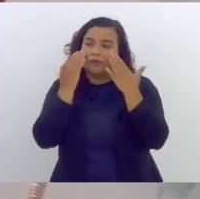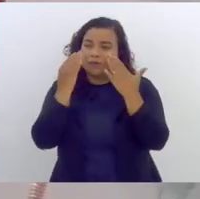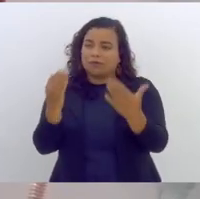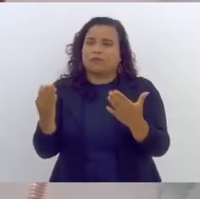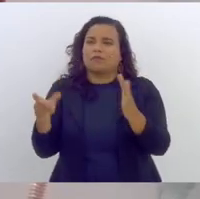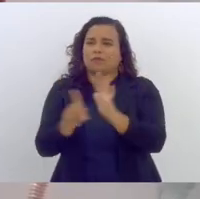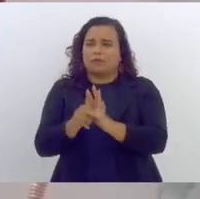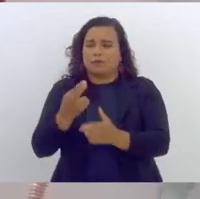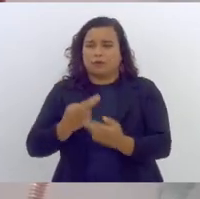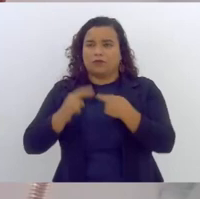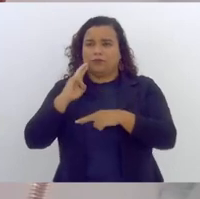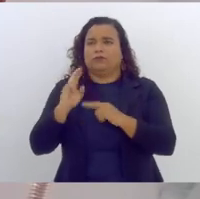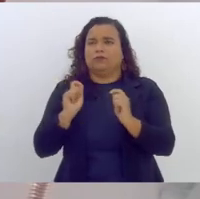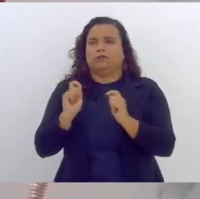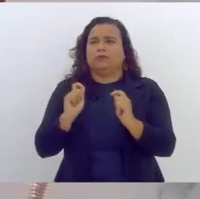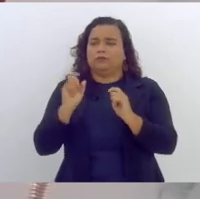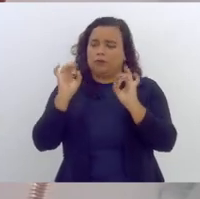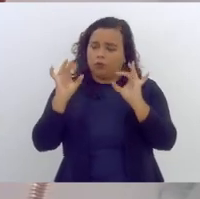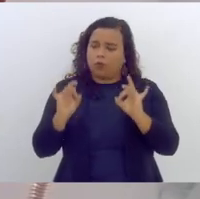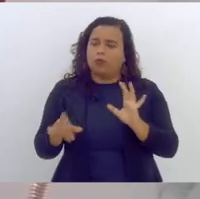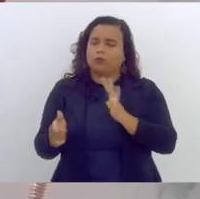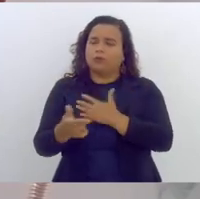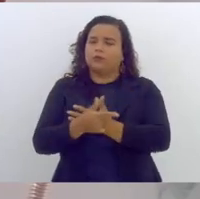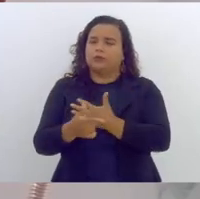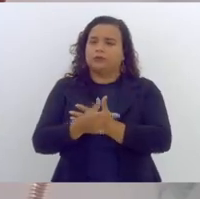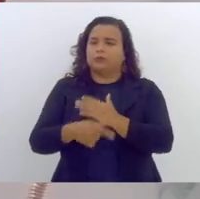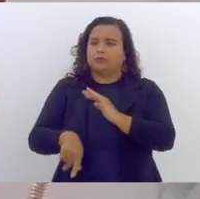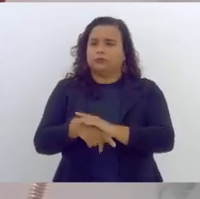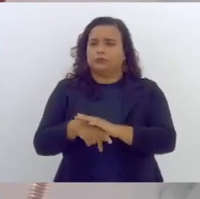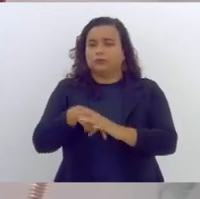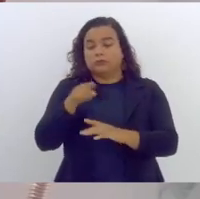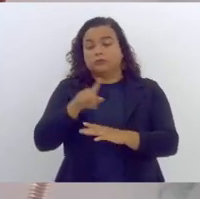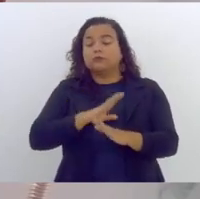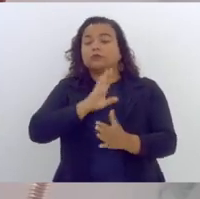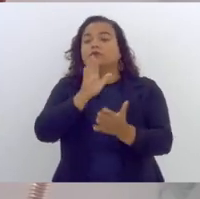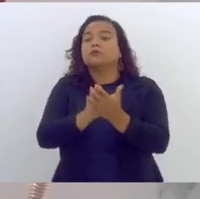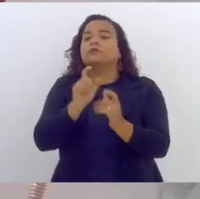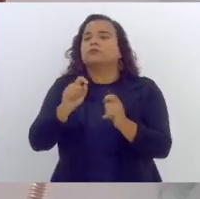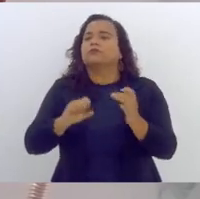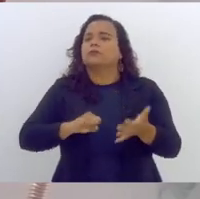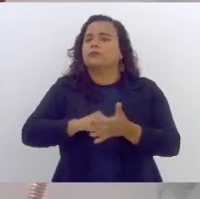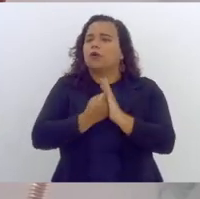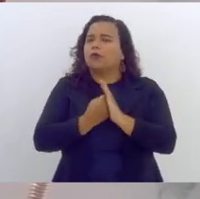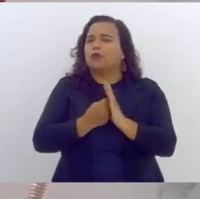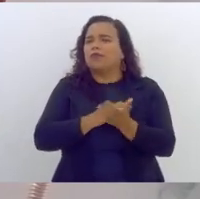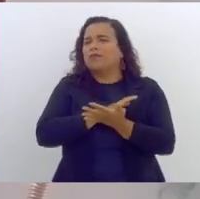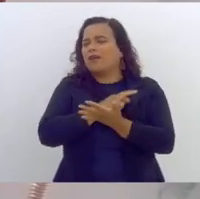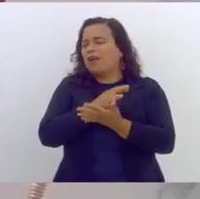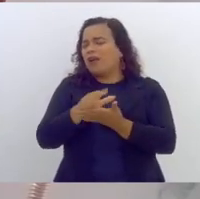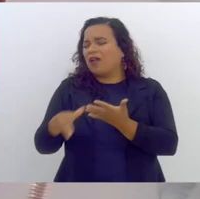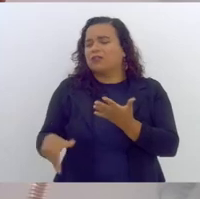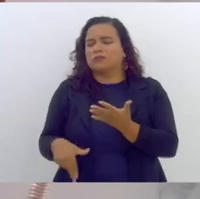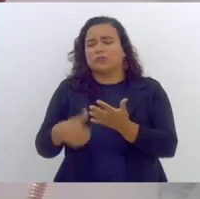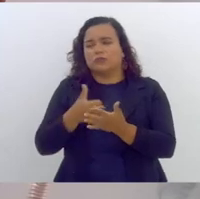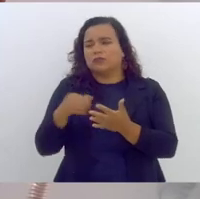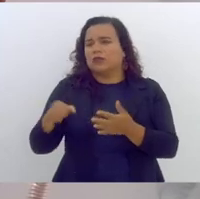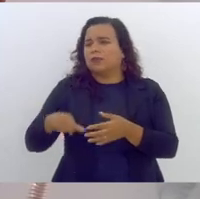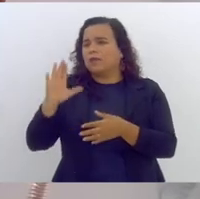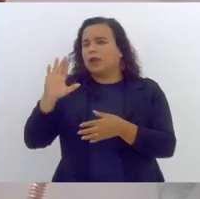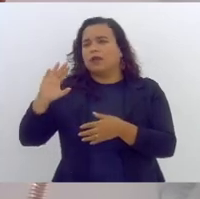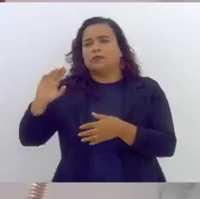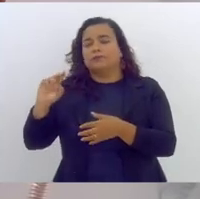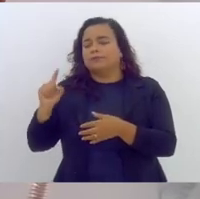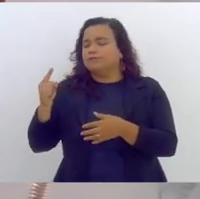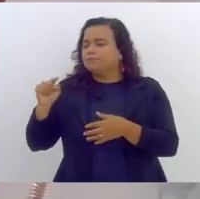que estava cumprindo o seu papel e aí ele foi lá e bloqueou centenas milhares de vagas de